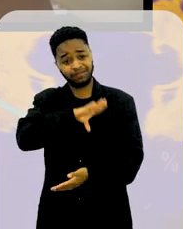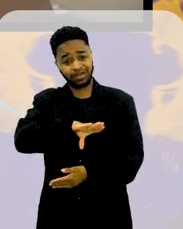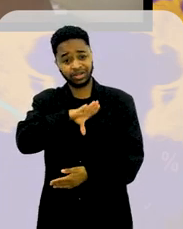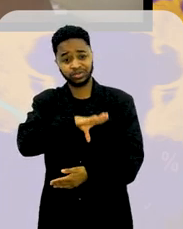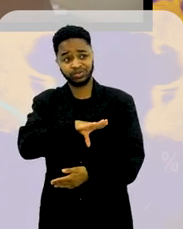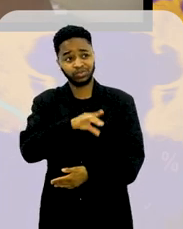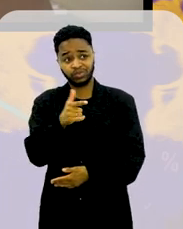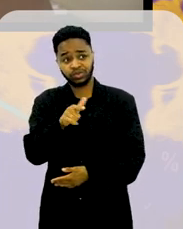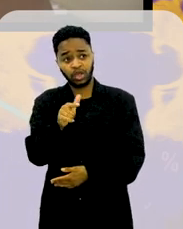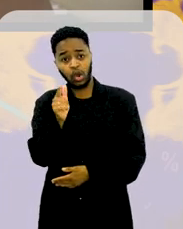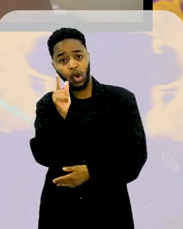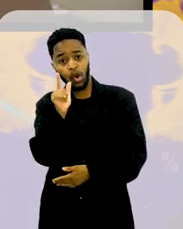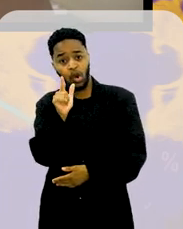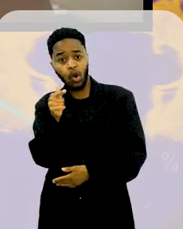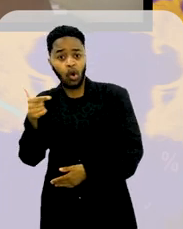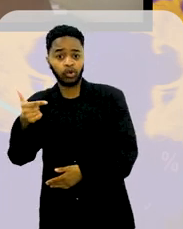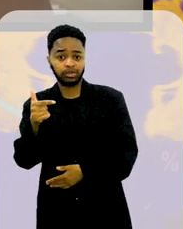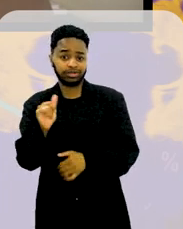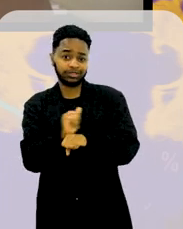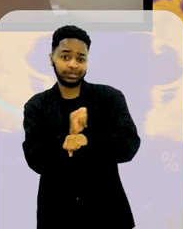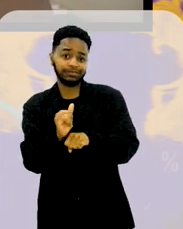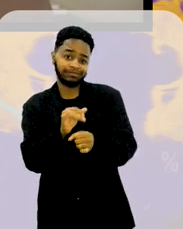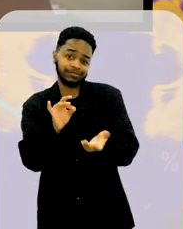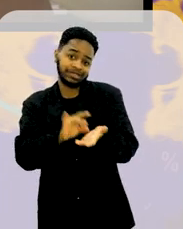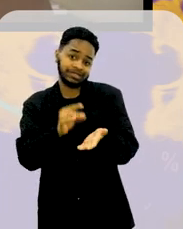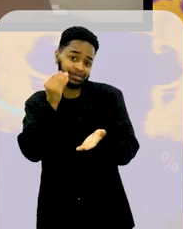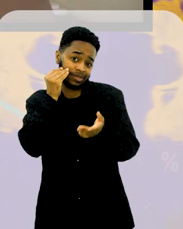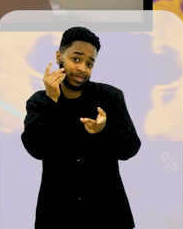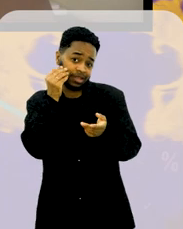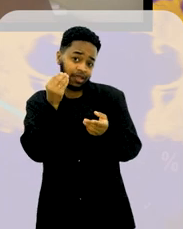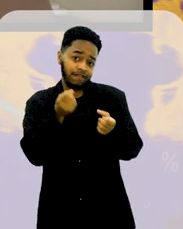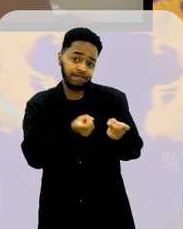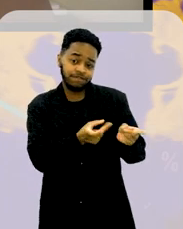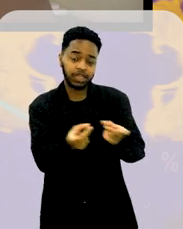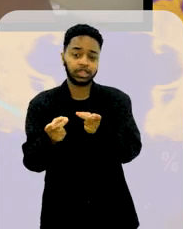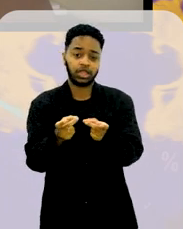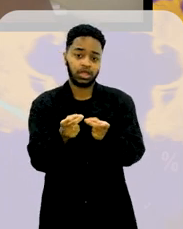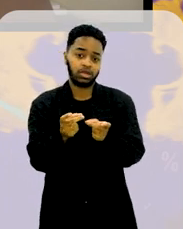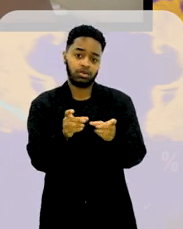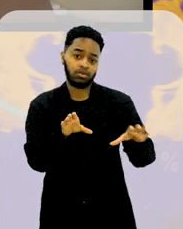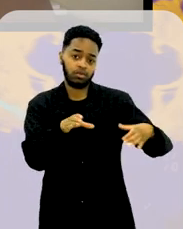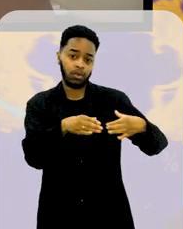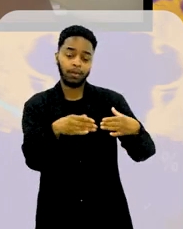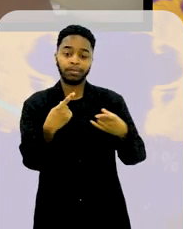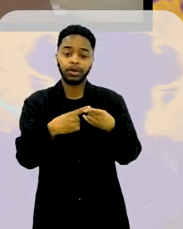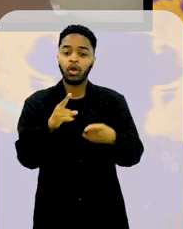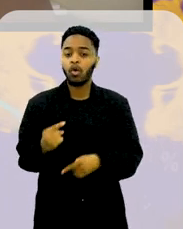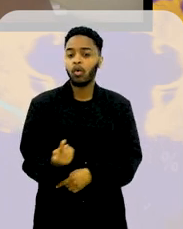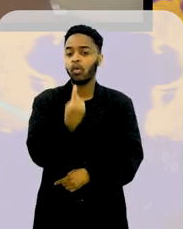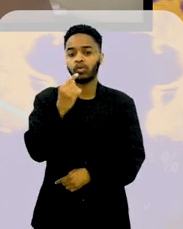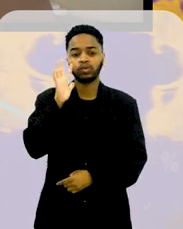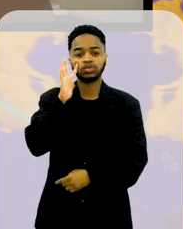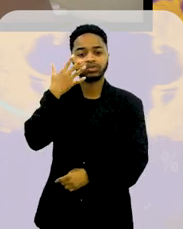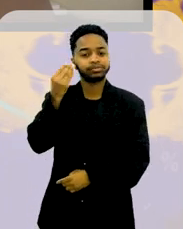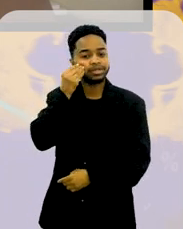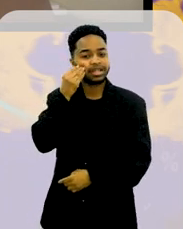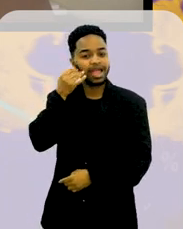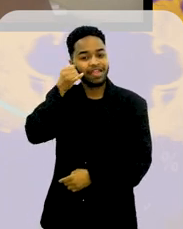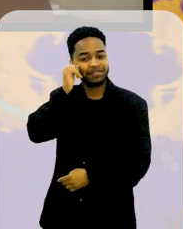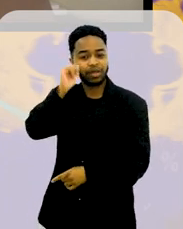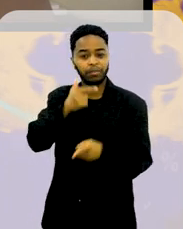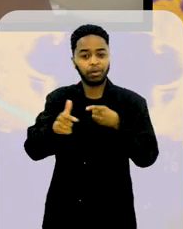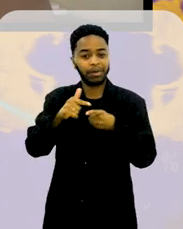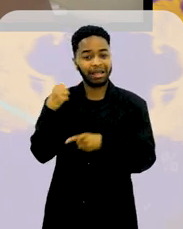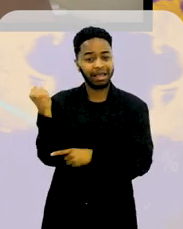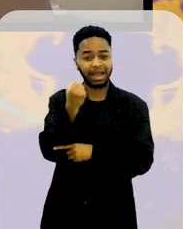tinha uma outra solução a não ser vender realmente o seu futebol eu acho que era a única solução para que o Vasco pudesse sair desse problema